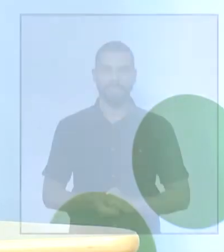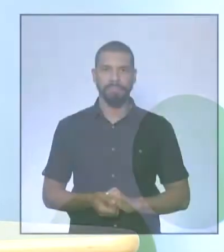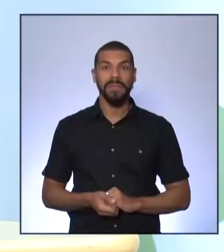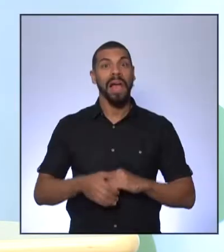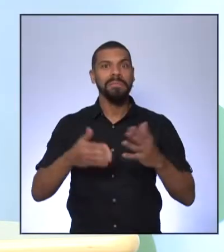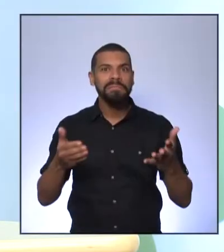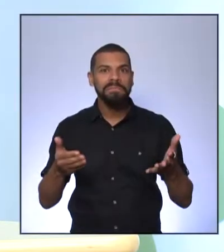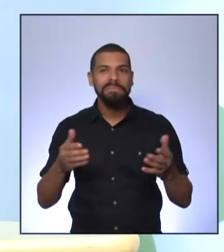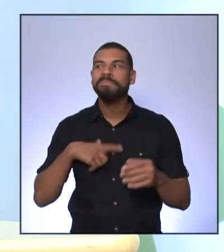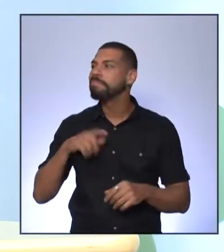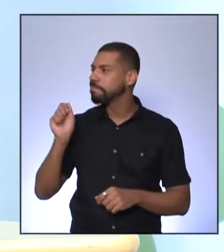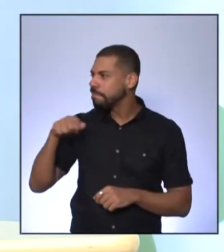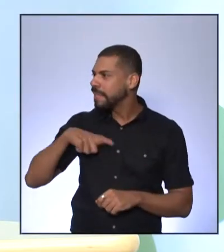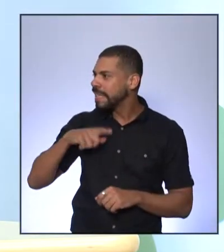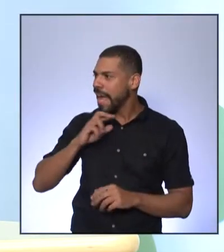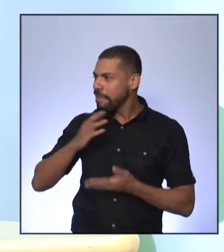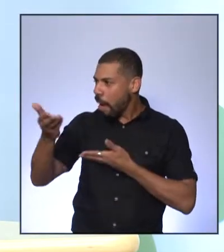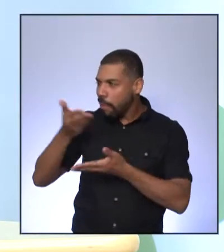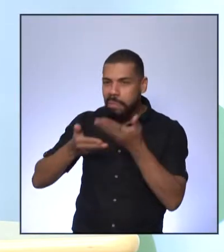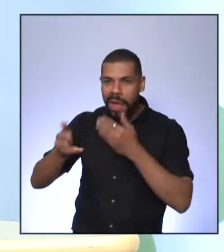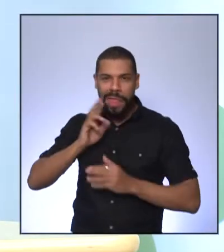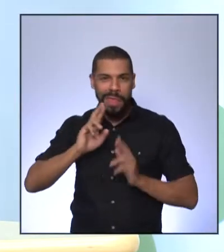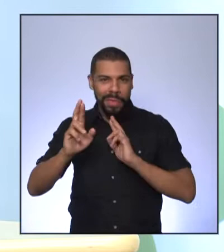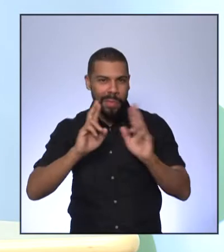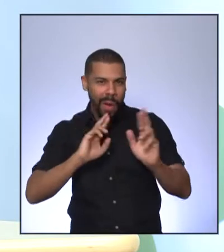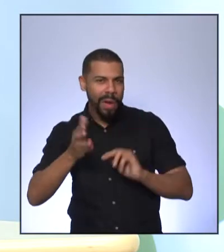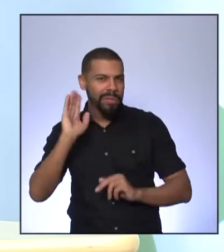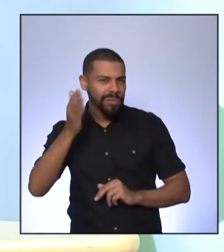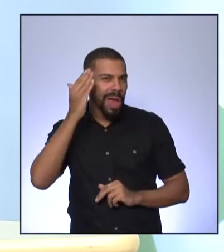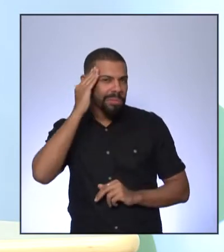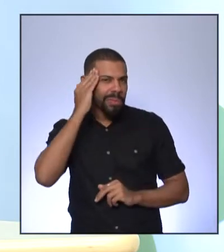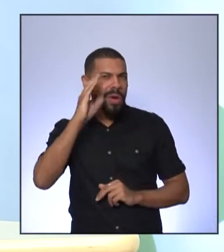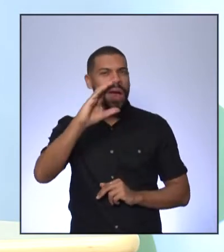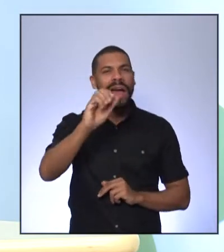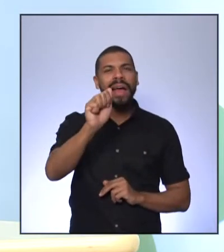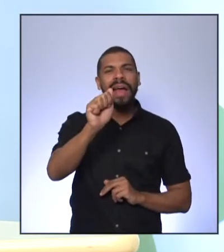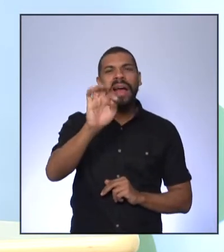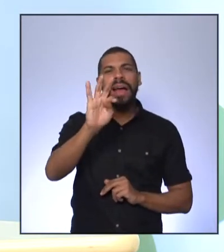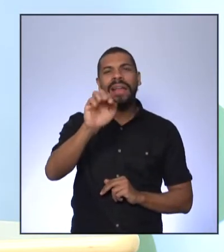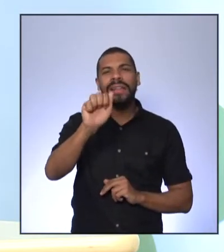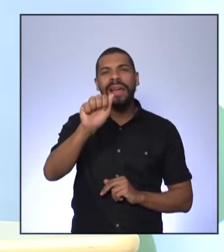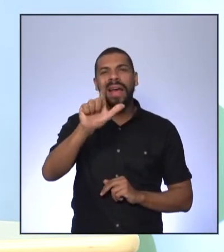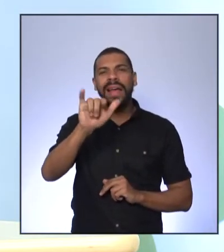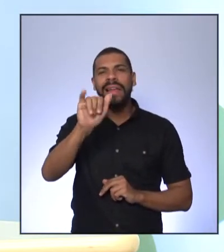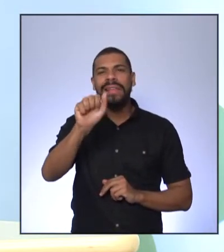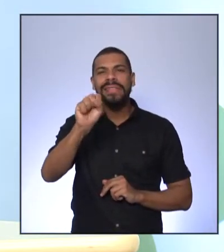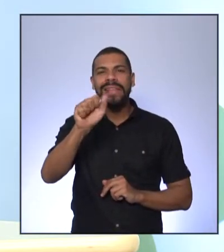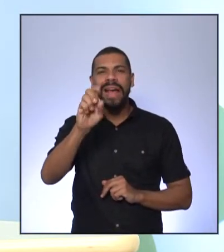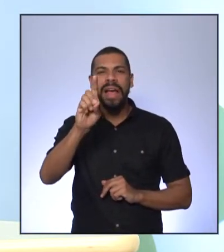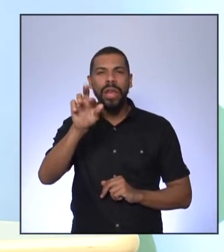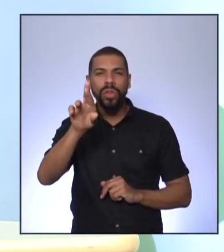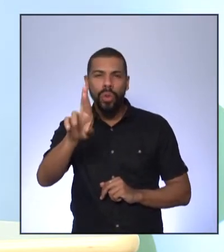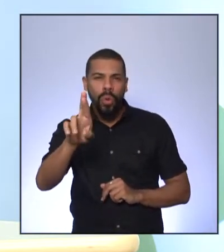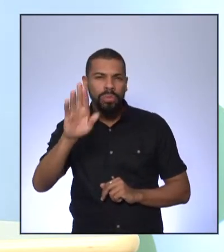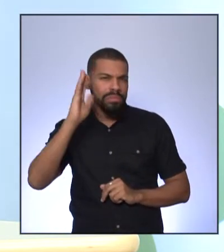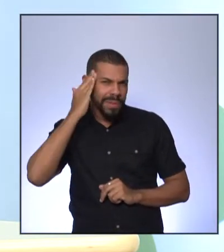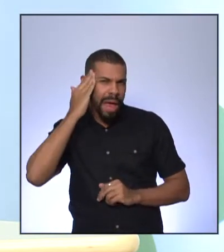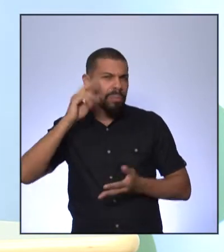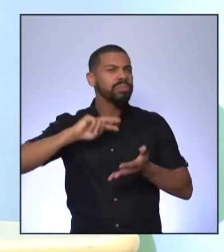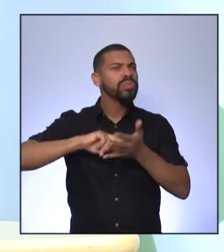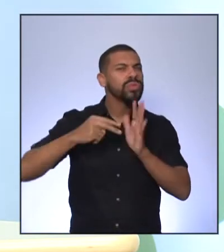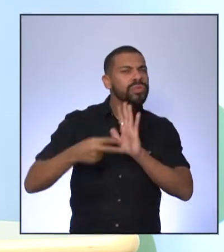Então, Denise, a gente teve alguma interação? Alguém aí já ouviu falar em catalisador? Faz ideia de que para que ele serve? Para que ele é